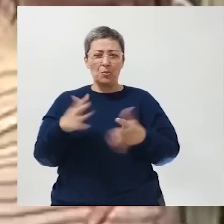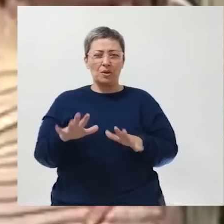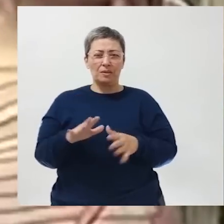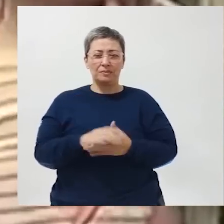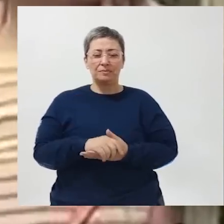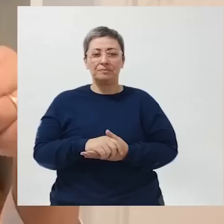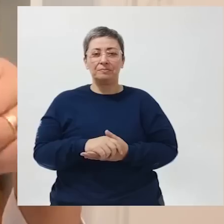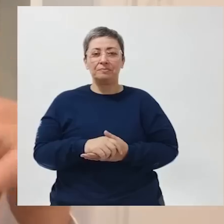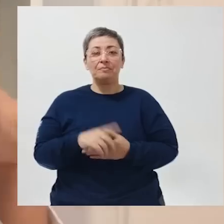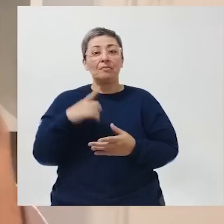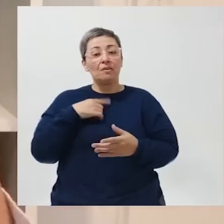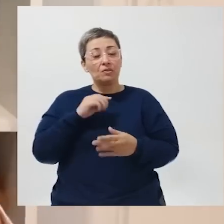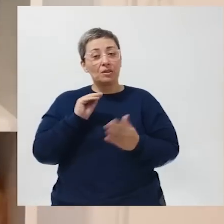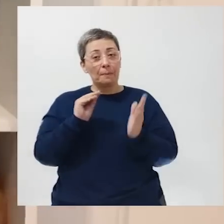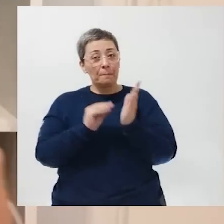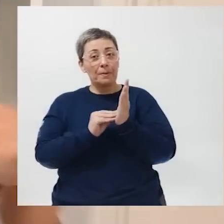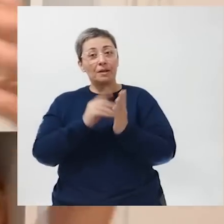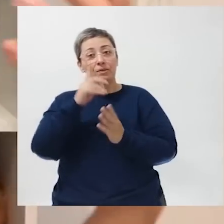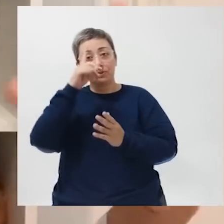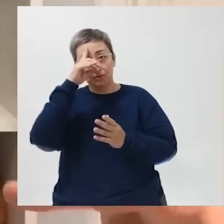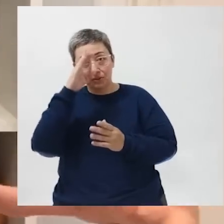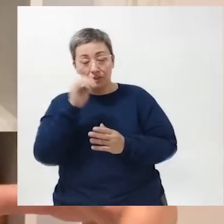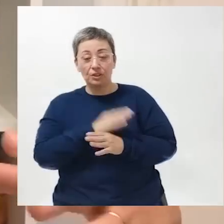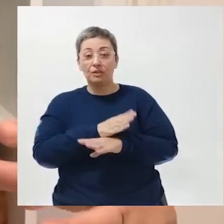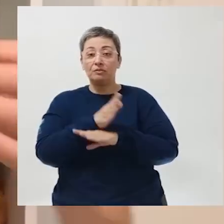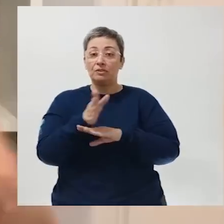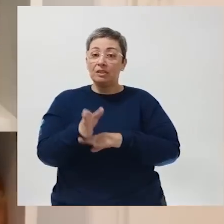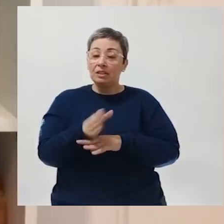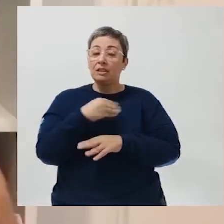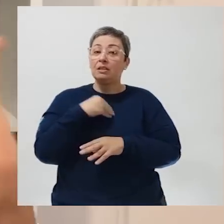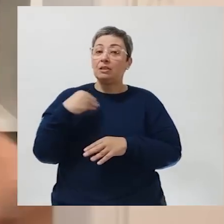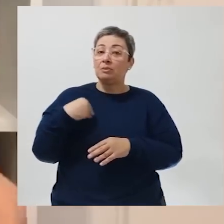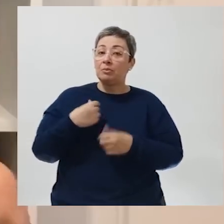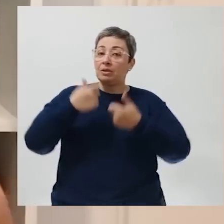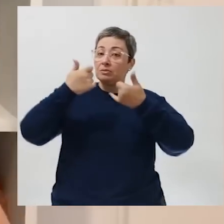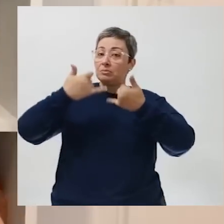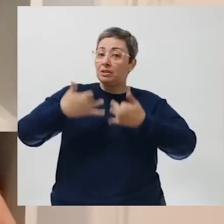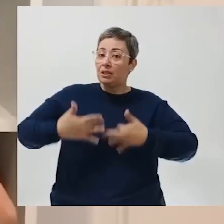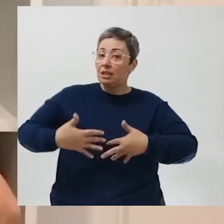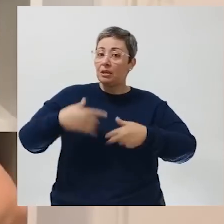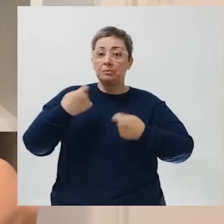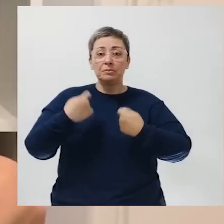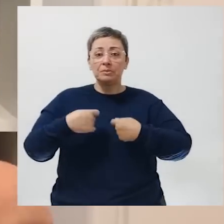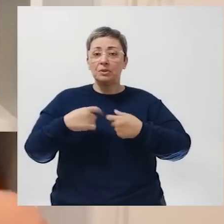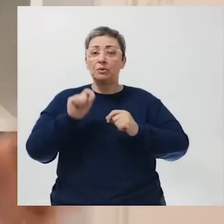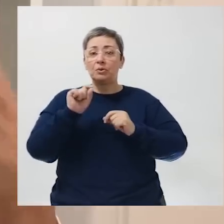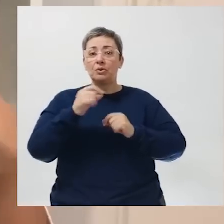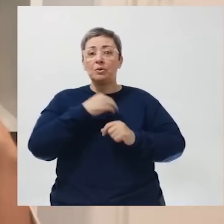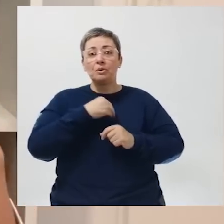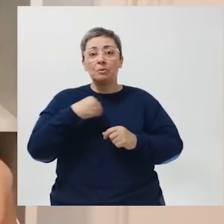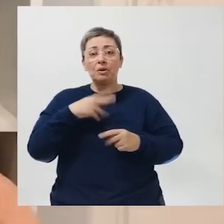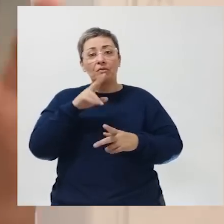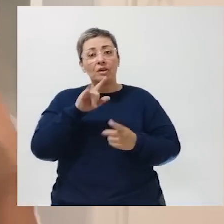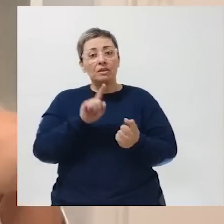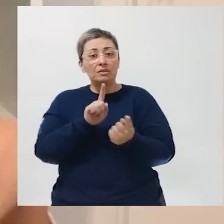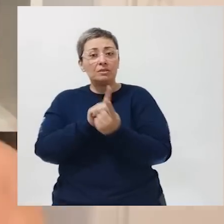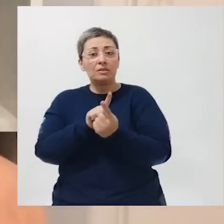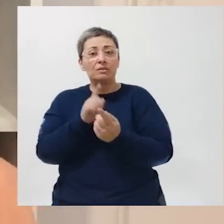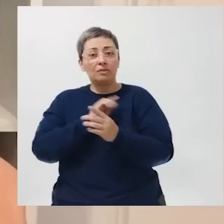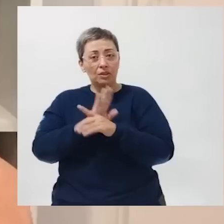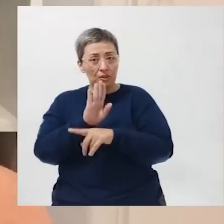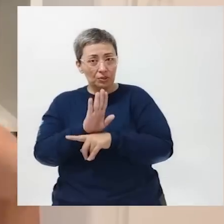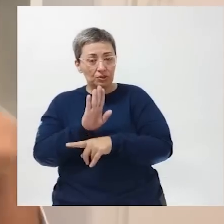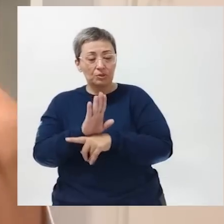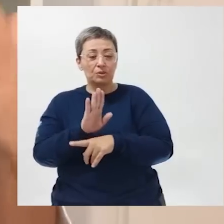quero! Você marca a consulta, você vai no médico, explica o que você precisa para o médico e o médico vai te atender e vai